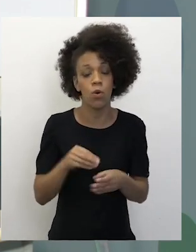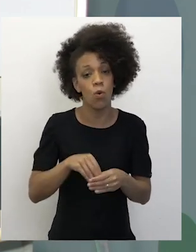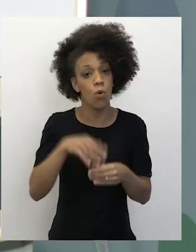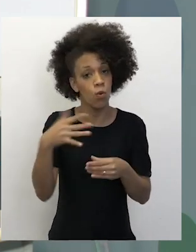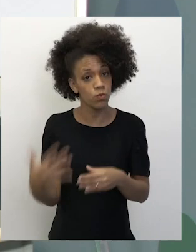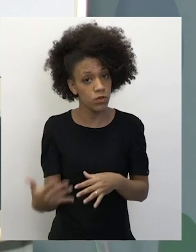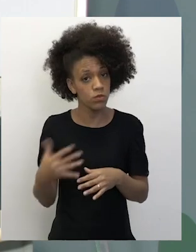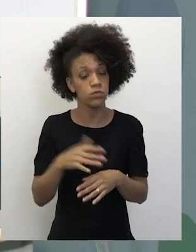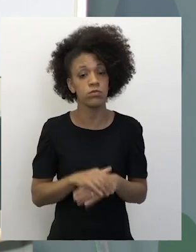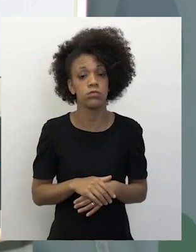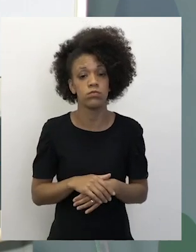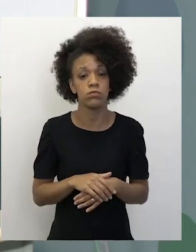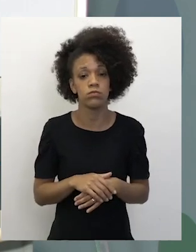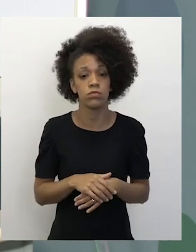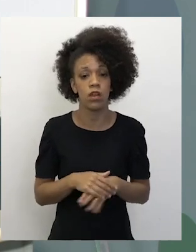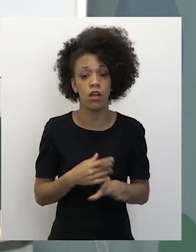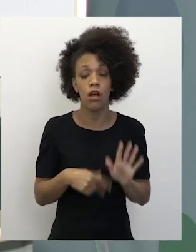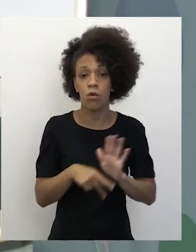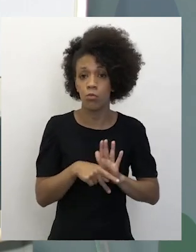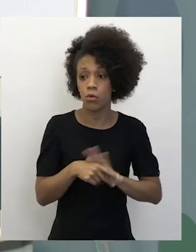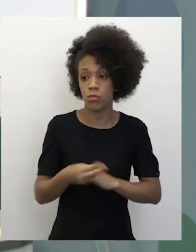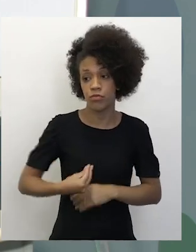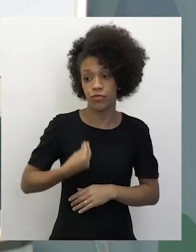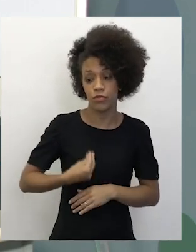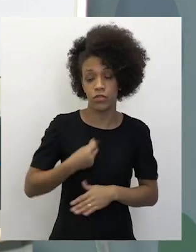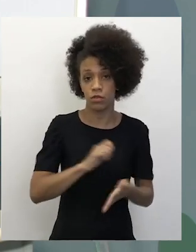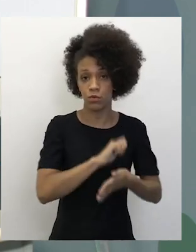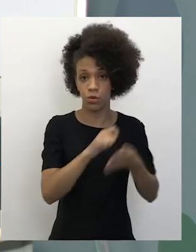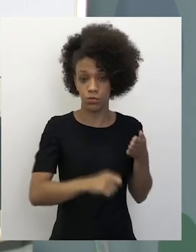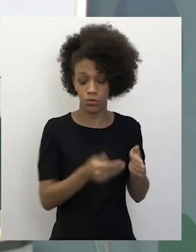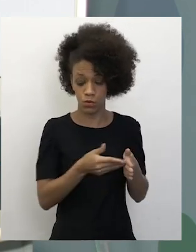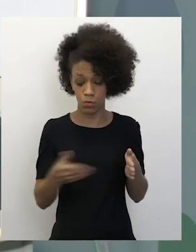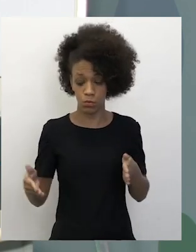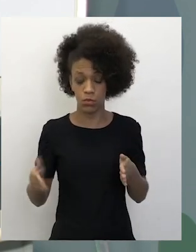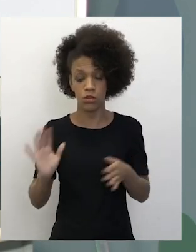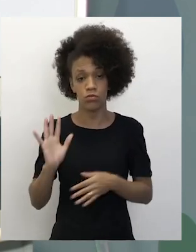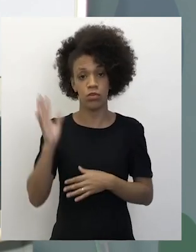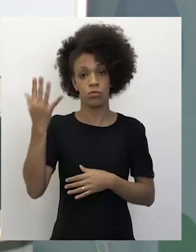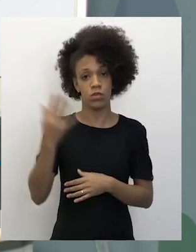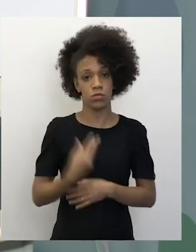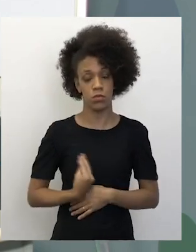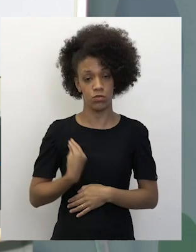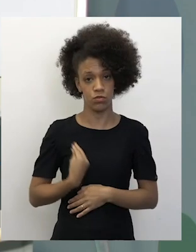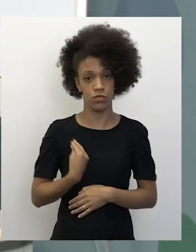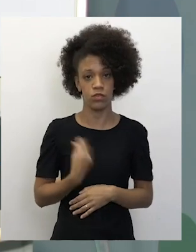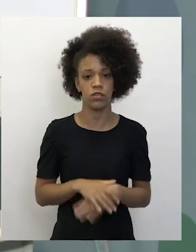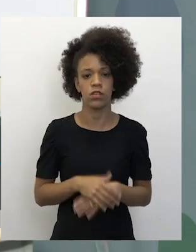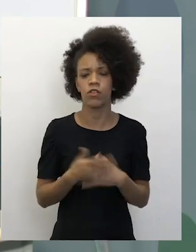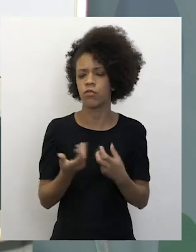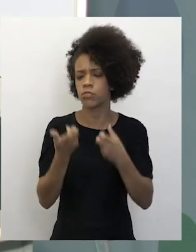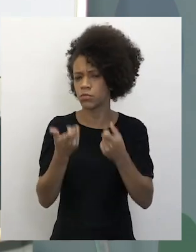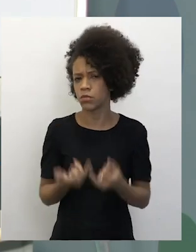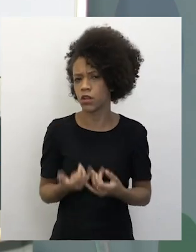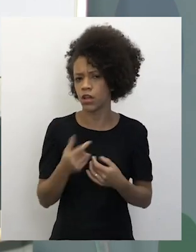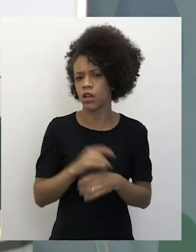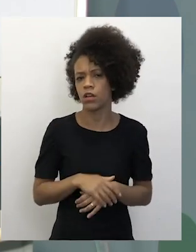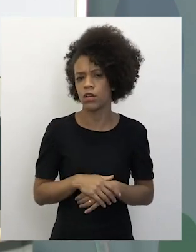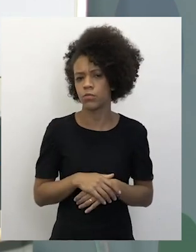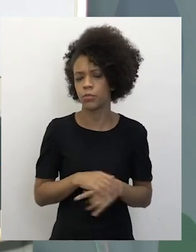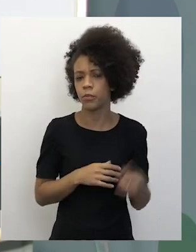conteúdo do texto a própria vida do autor e o momento histórico que ele tá passando é vamos falar um o